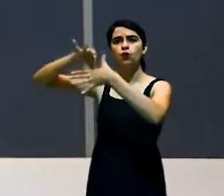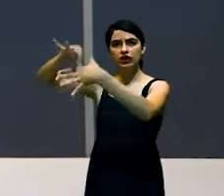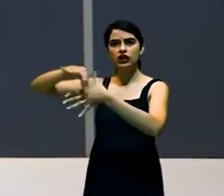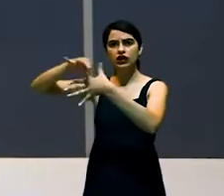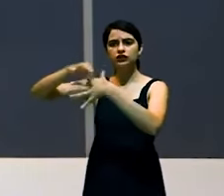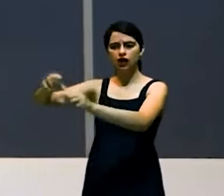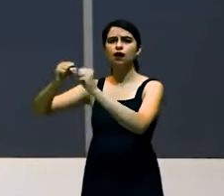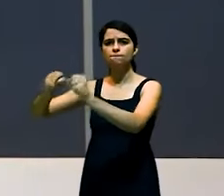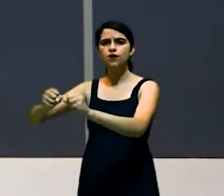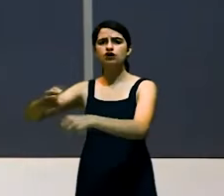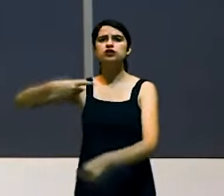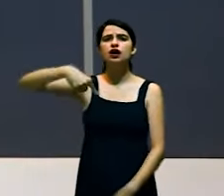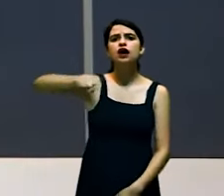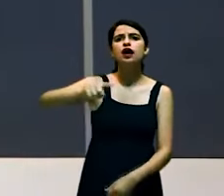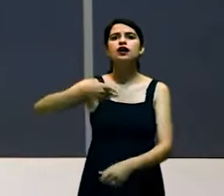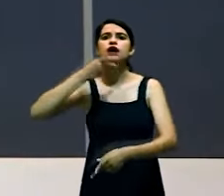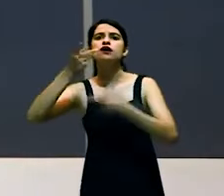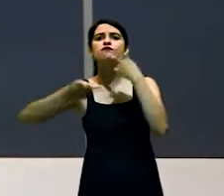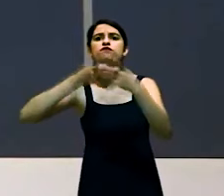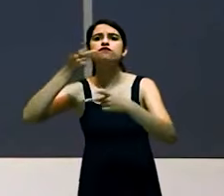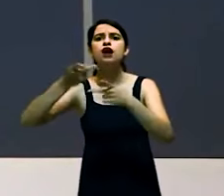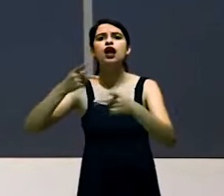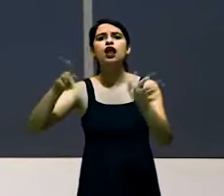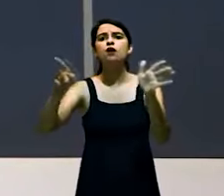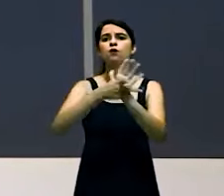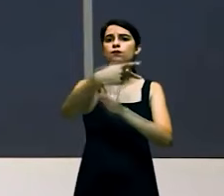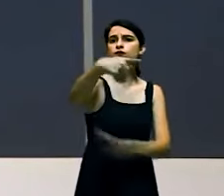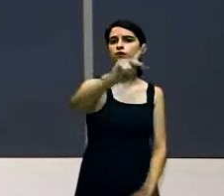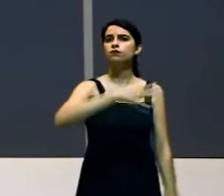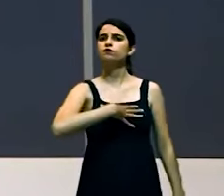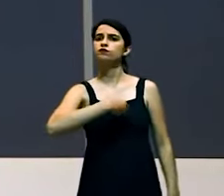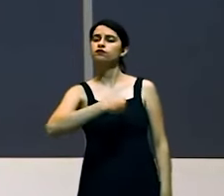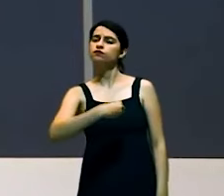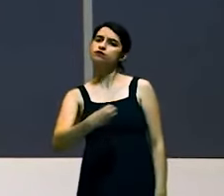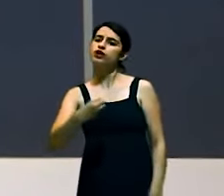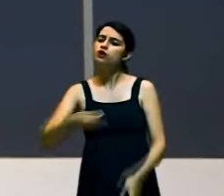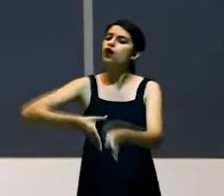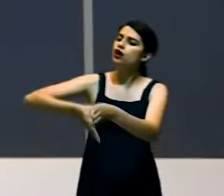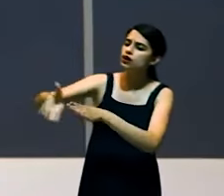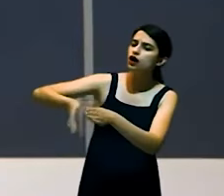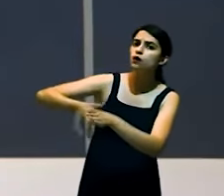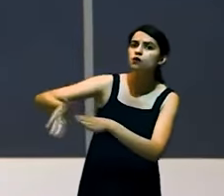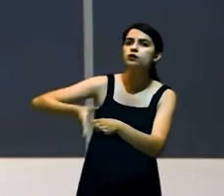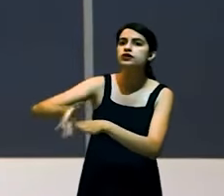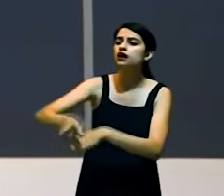coragem de dizer para ele: filho, filha, na igreja não,